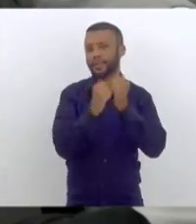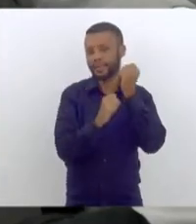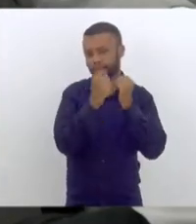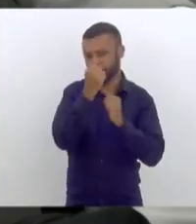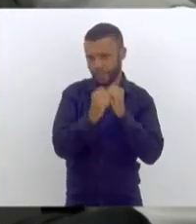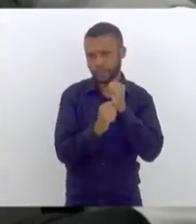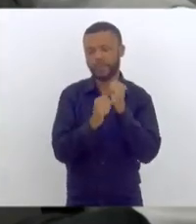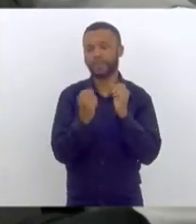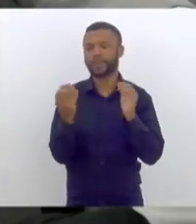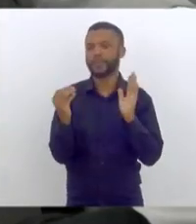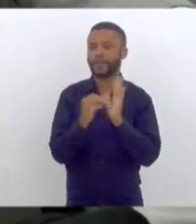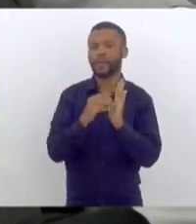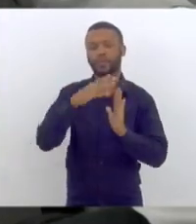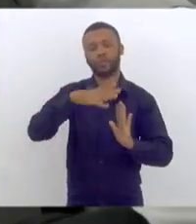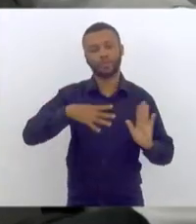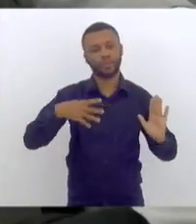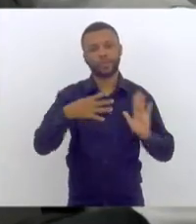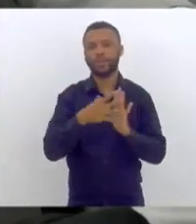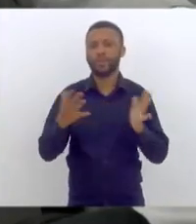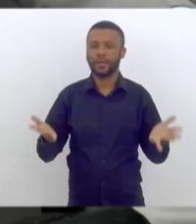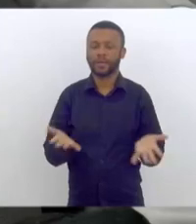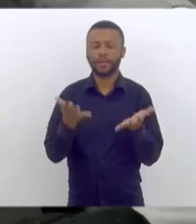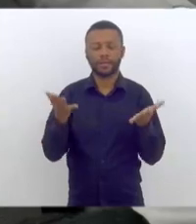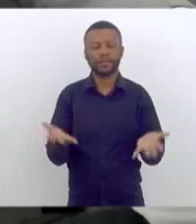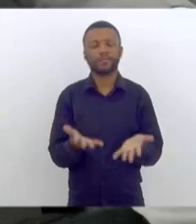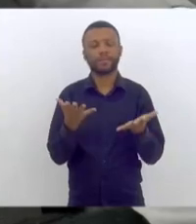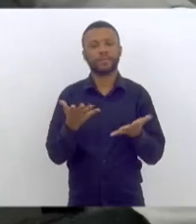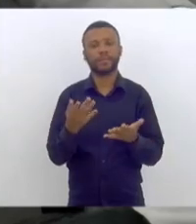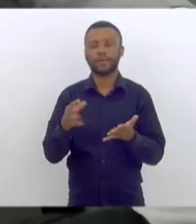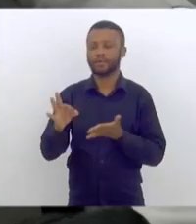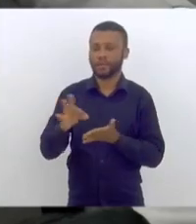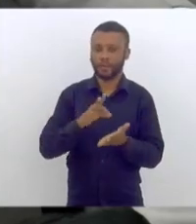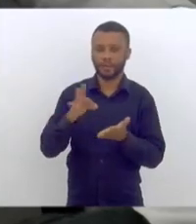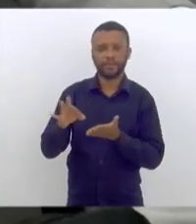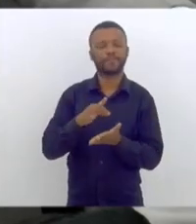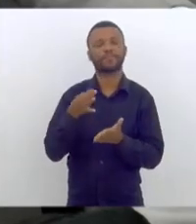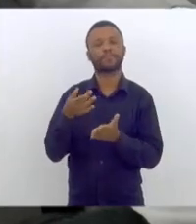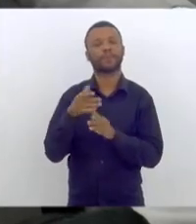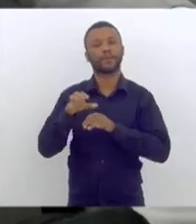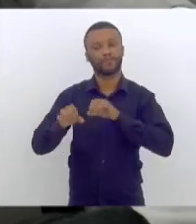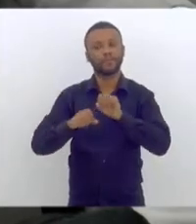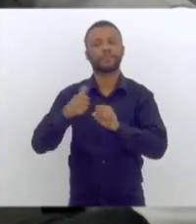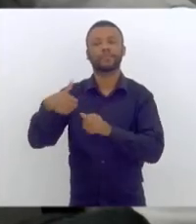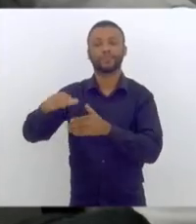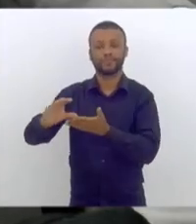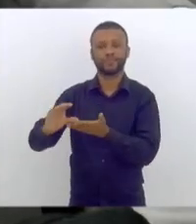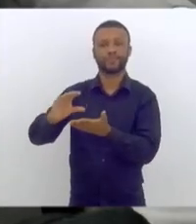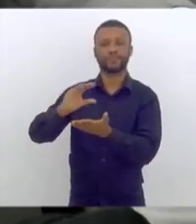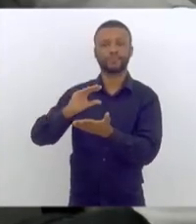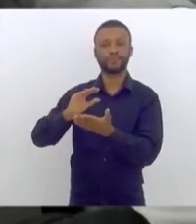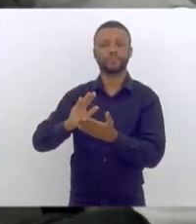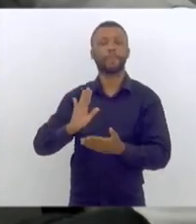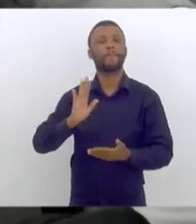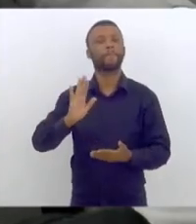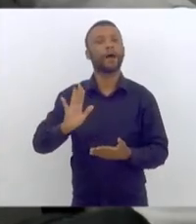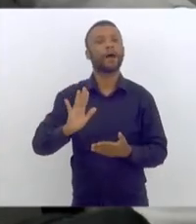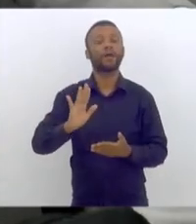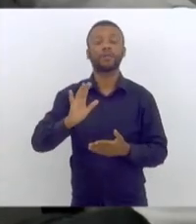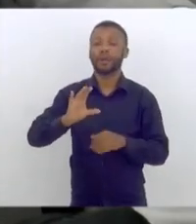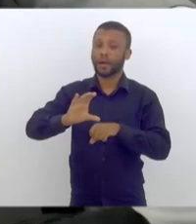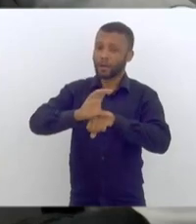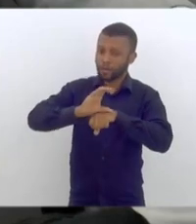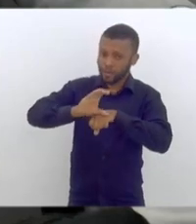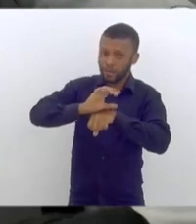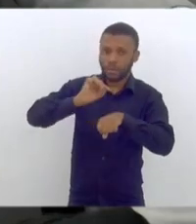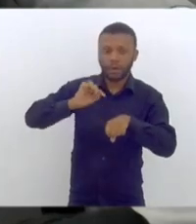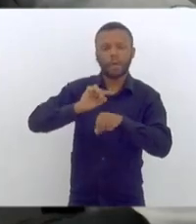programa é estimular a inscrição a busca por esse financiamento eu acho só que a constituição como